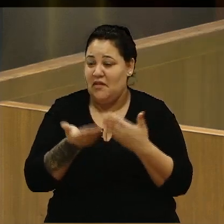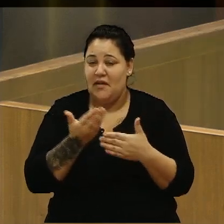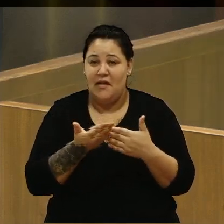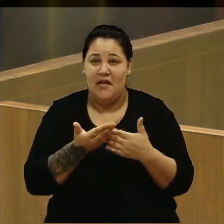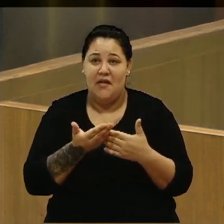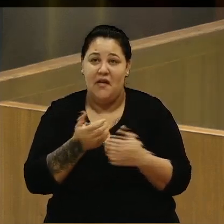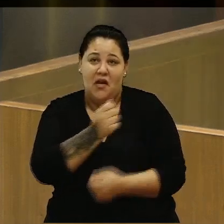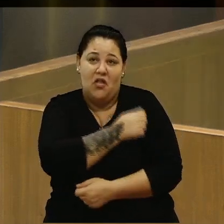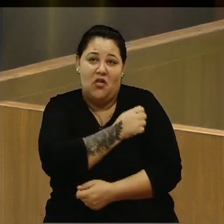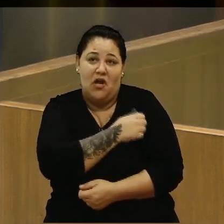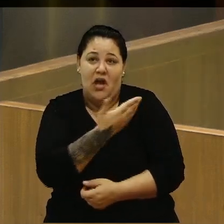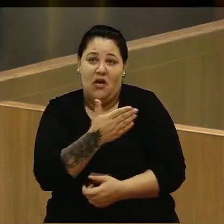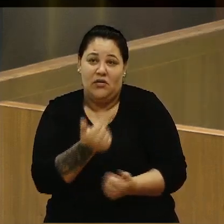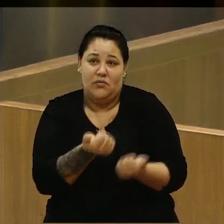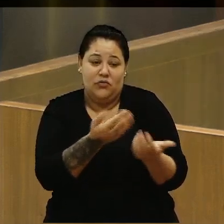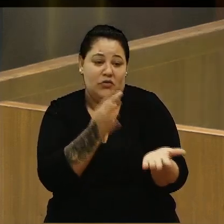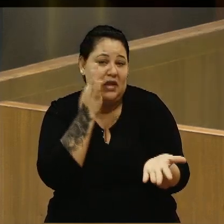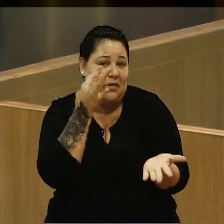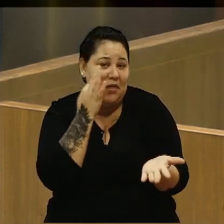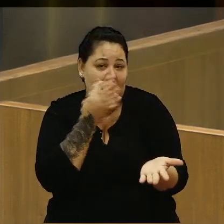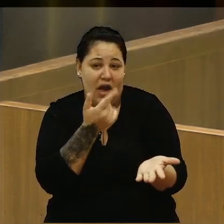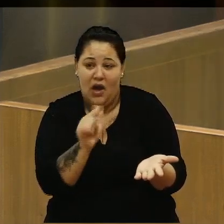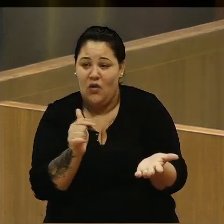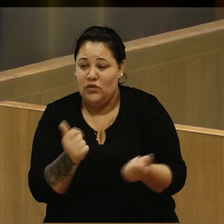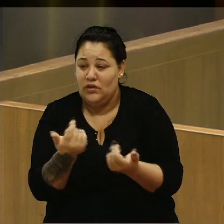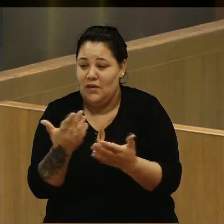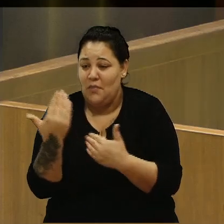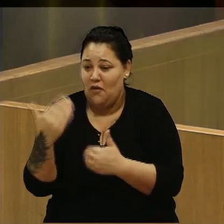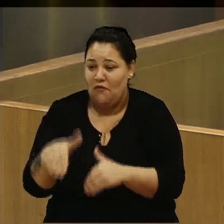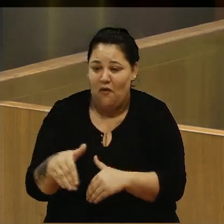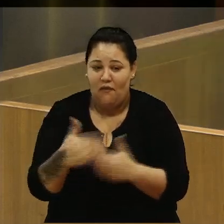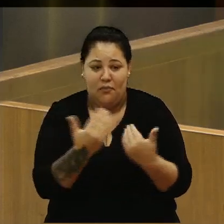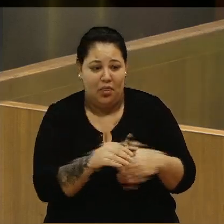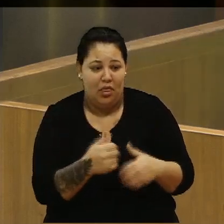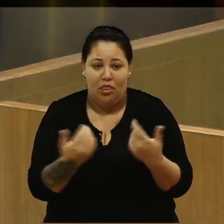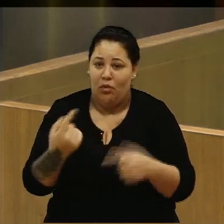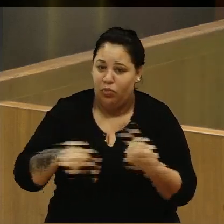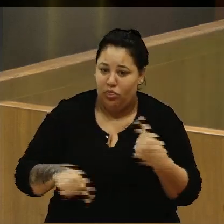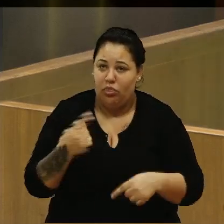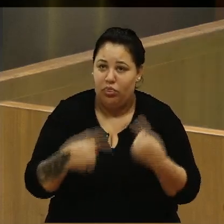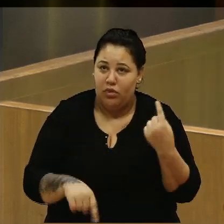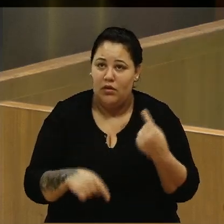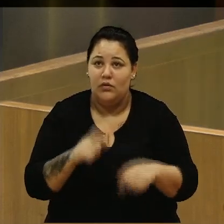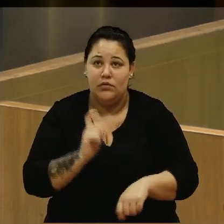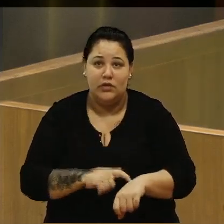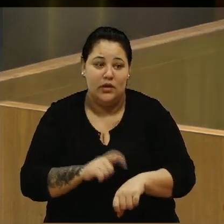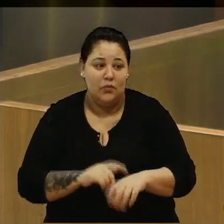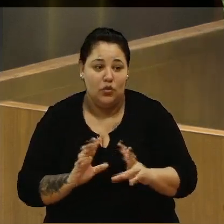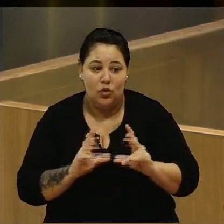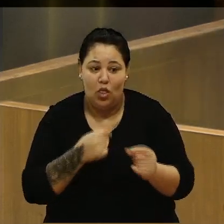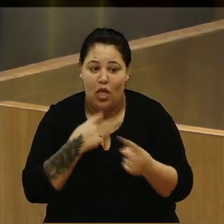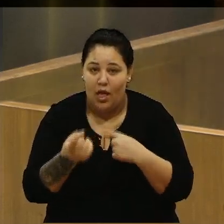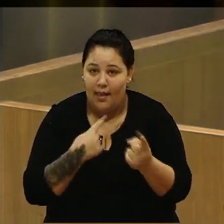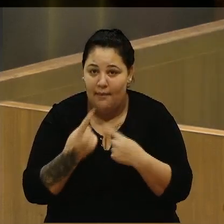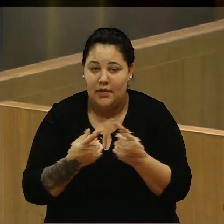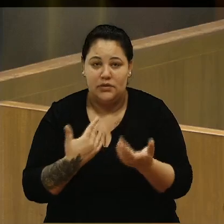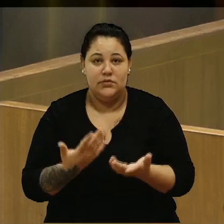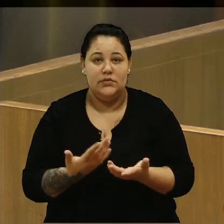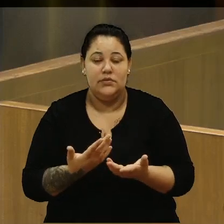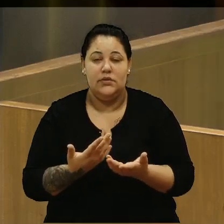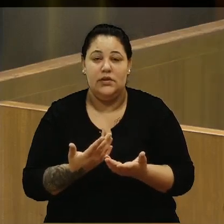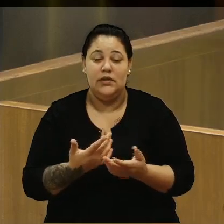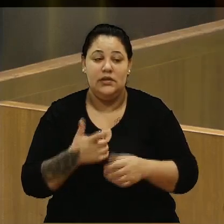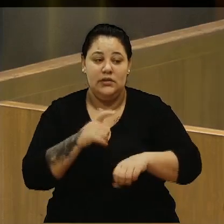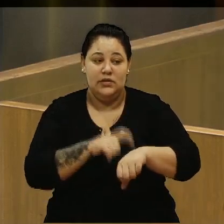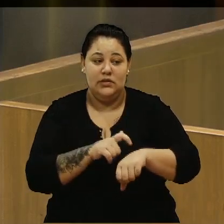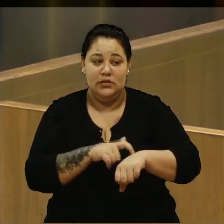muito tema, a outra não dá tema, uma dá prova, outra não dá prova, é o tempo inteiro sendo bombardeado. Aqui na Câmara de